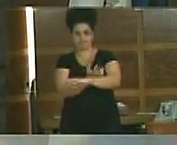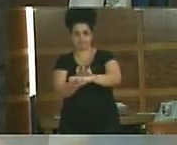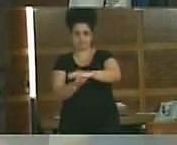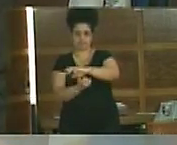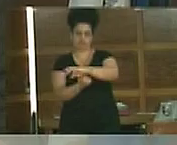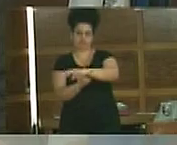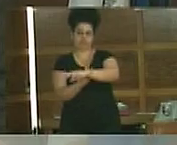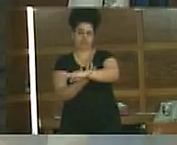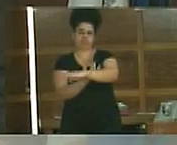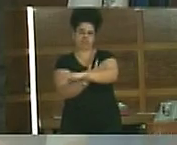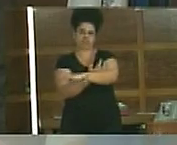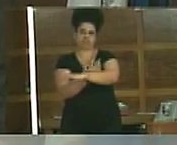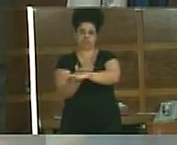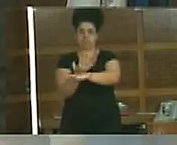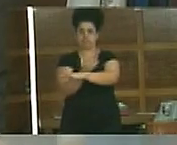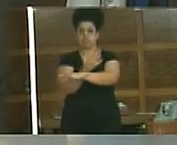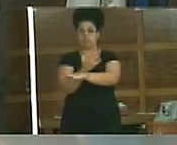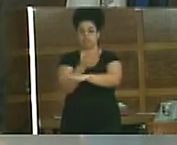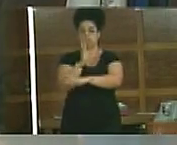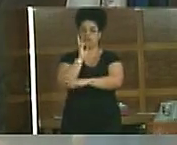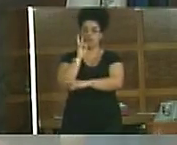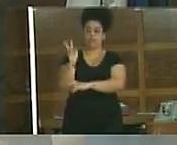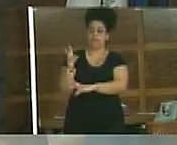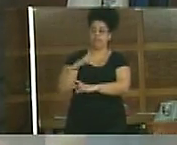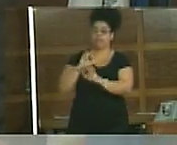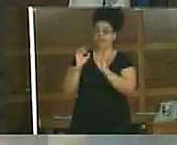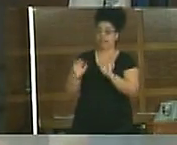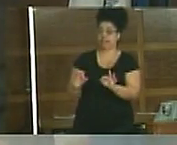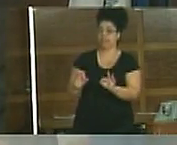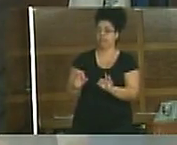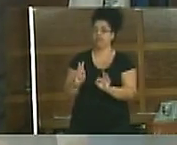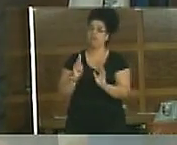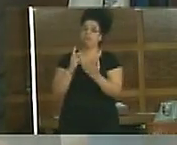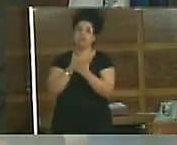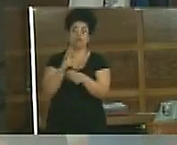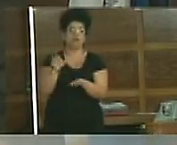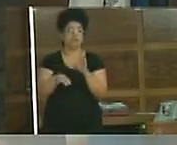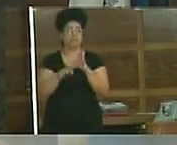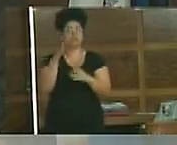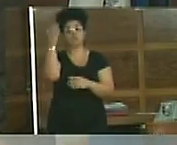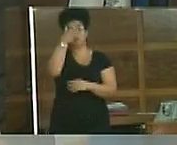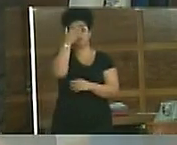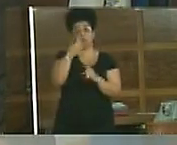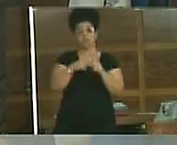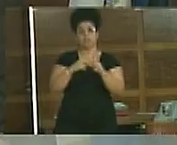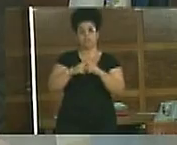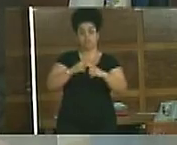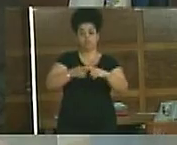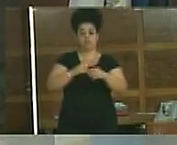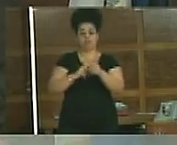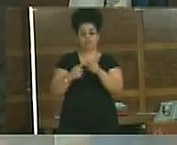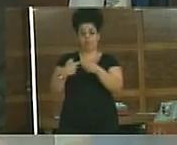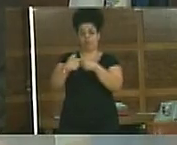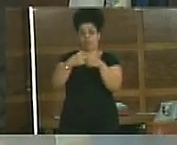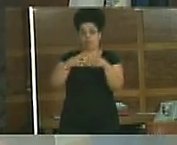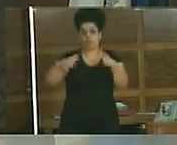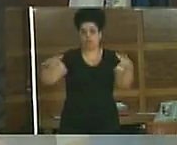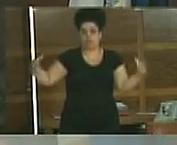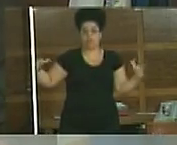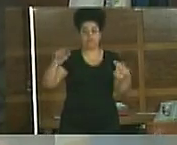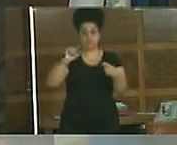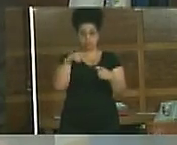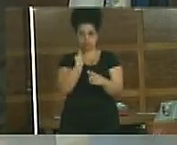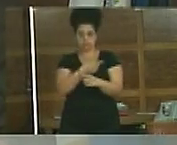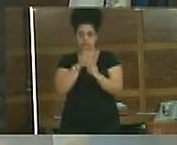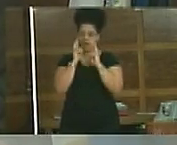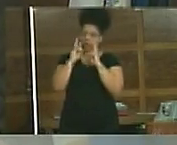e, com certeza, muitas das vezes passa despercebido, que o bairro é gigante. Se nós não fizermos a nossa parte